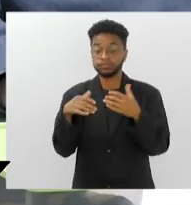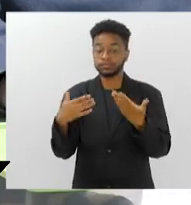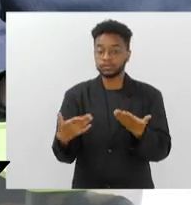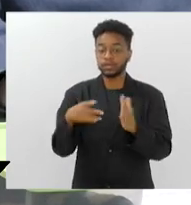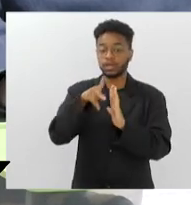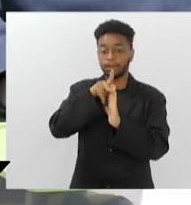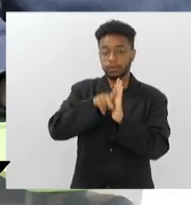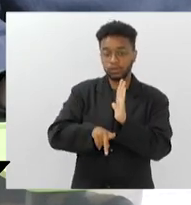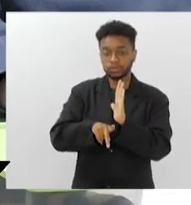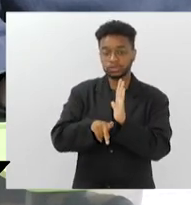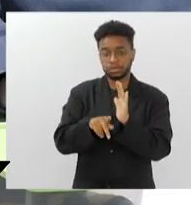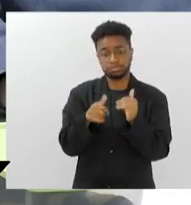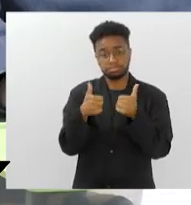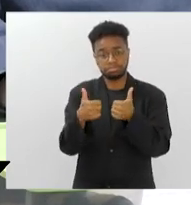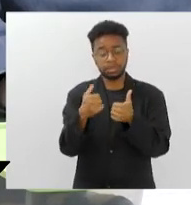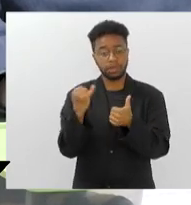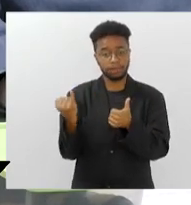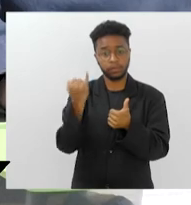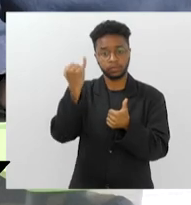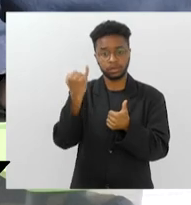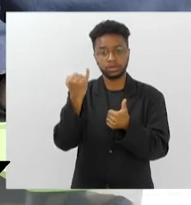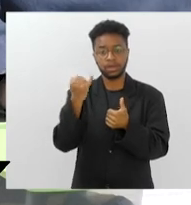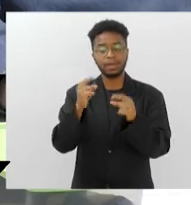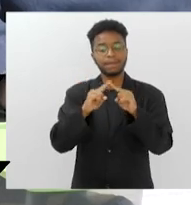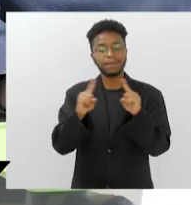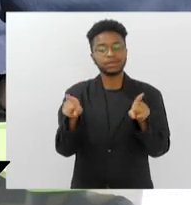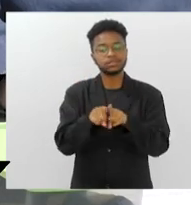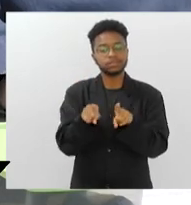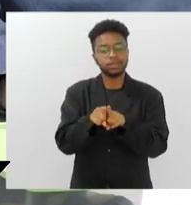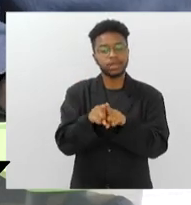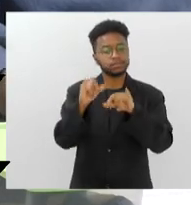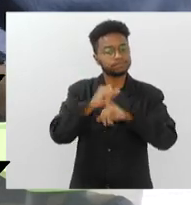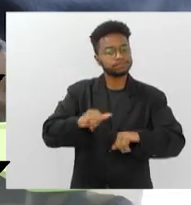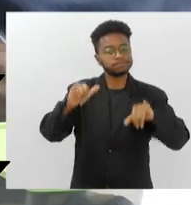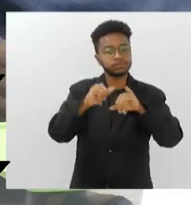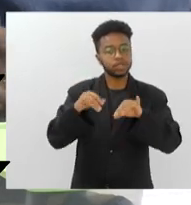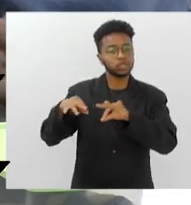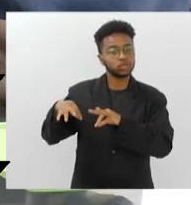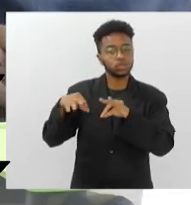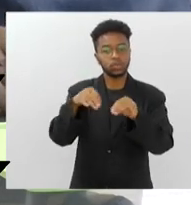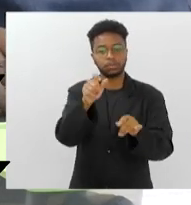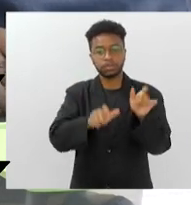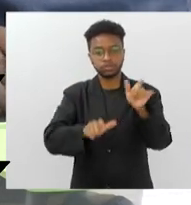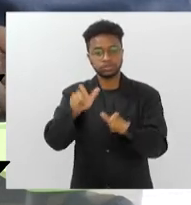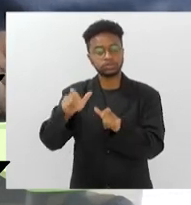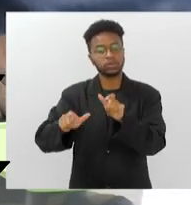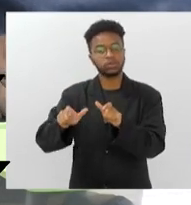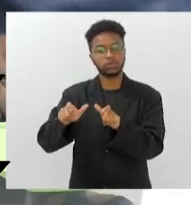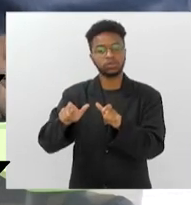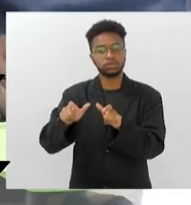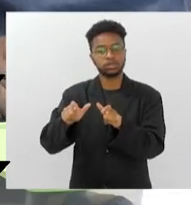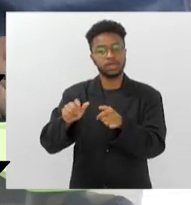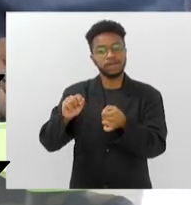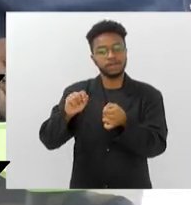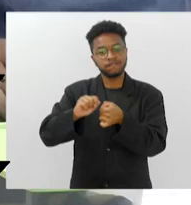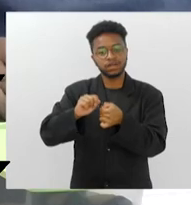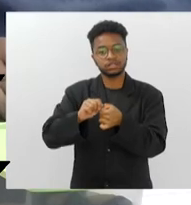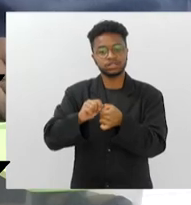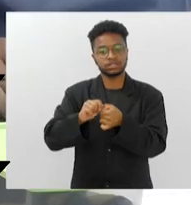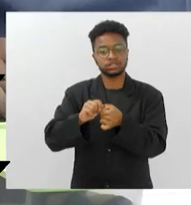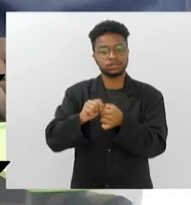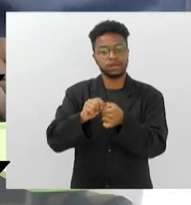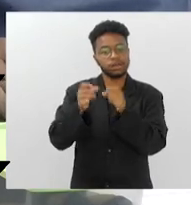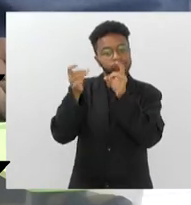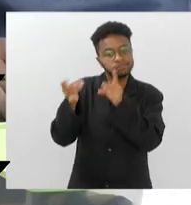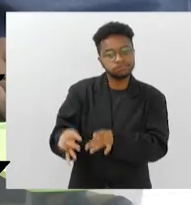só é meritório como é um alerta para todos aqueles que praticam crueldade e abandono não